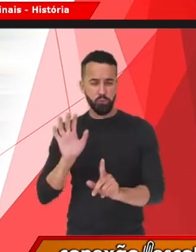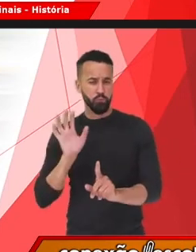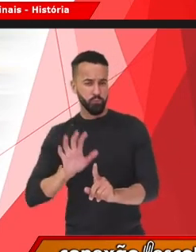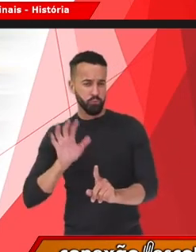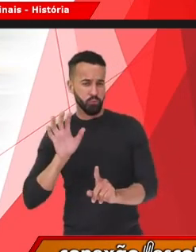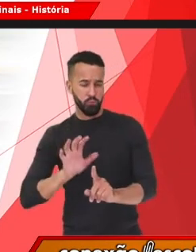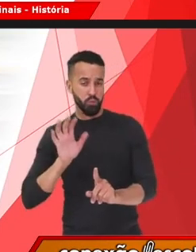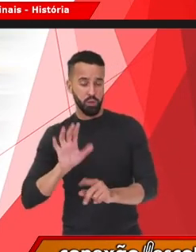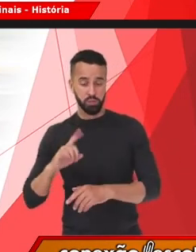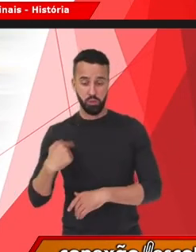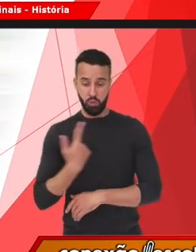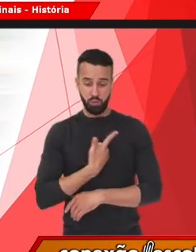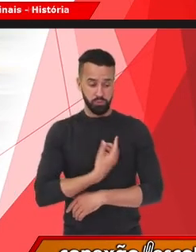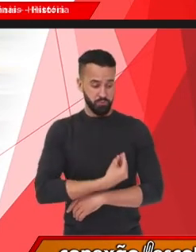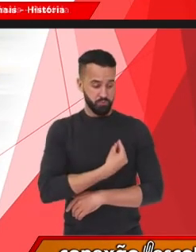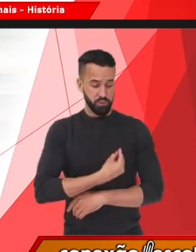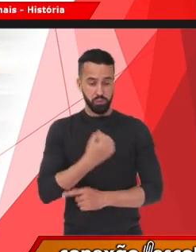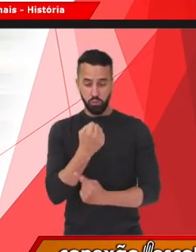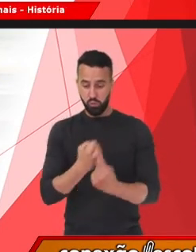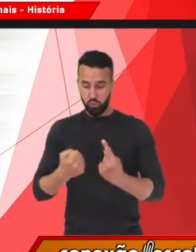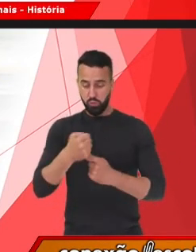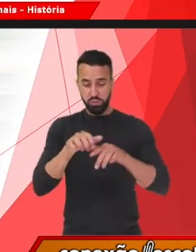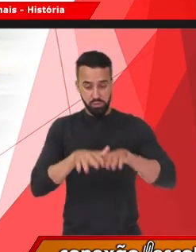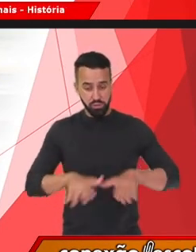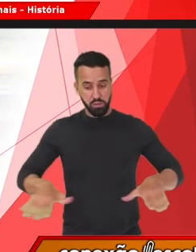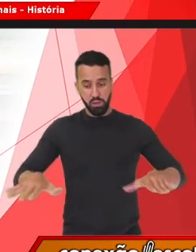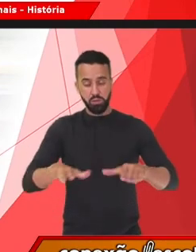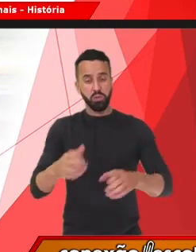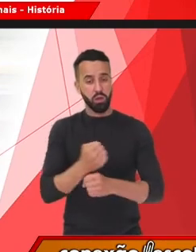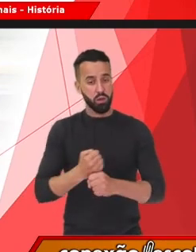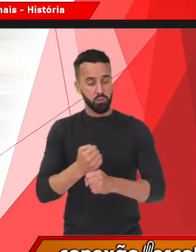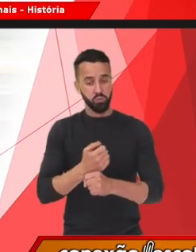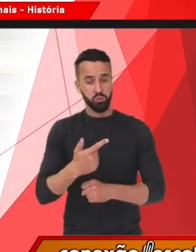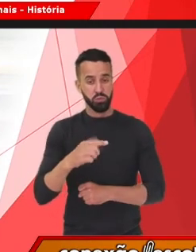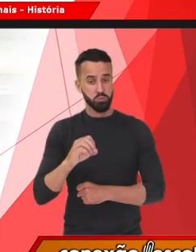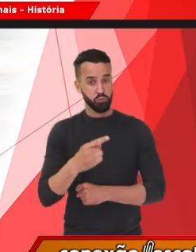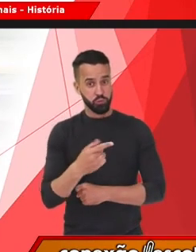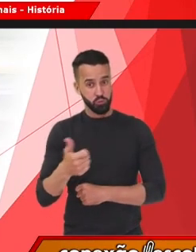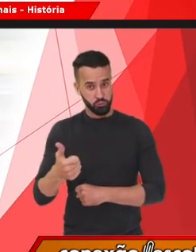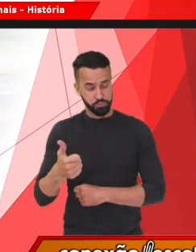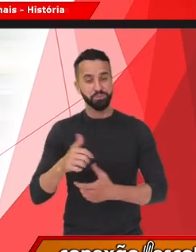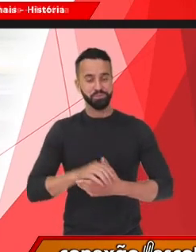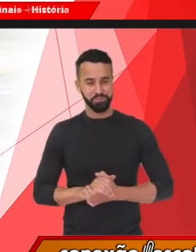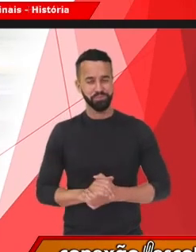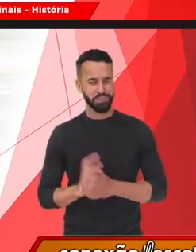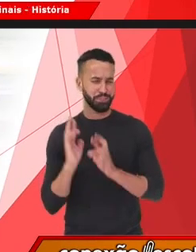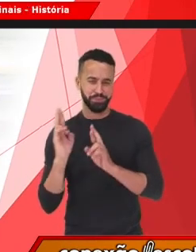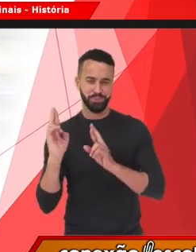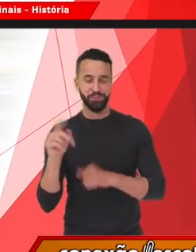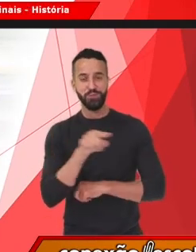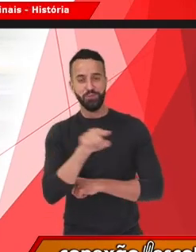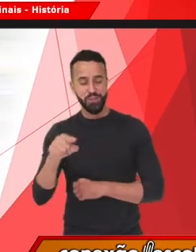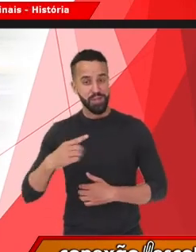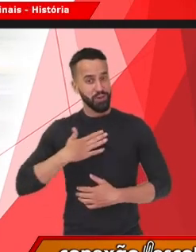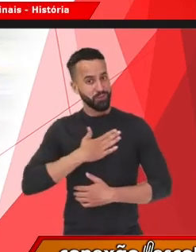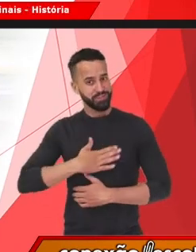influência em nossa sociedade nos anos 2021. Esperamos que vocês tenham gostado dessa